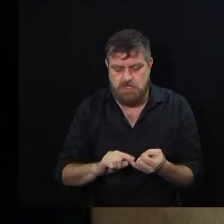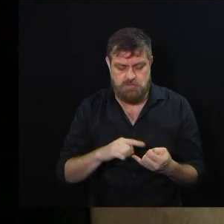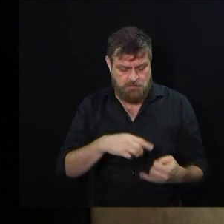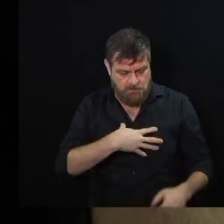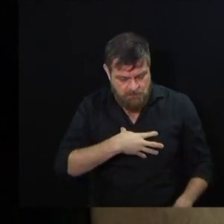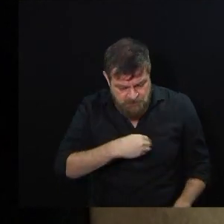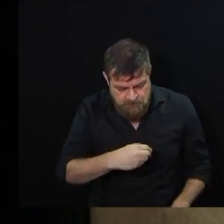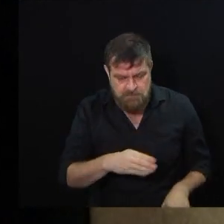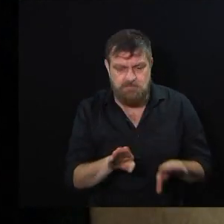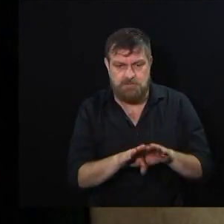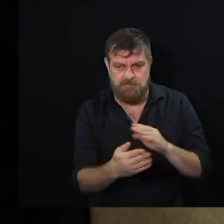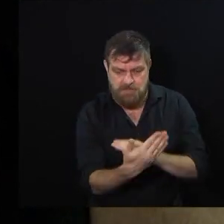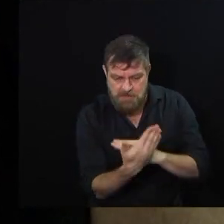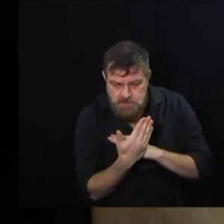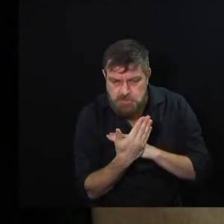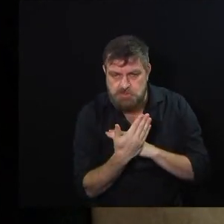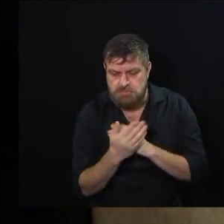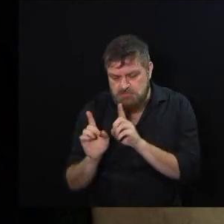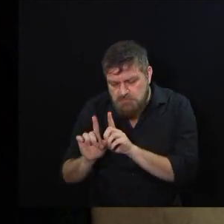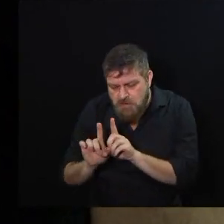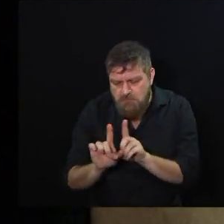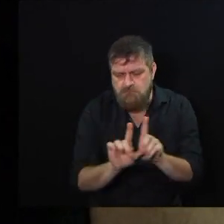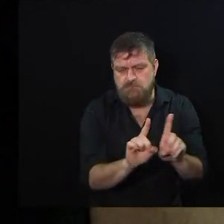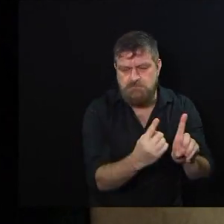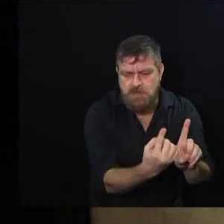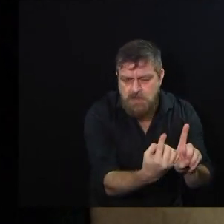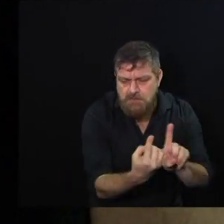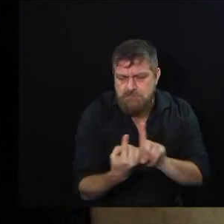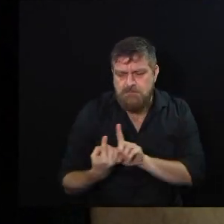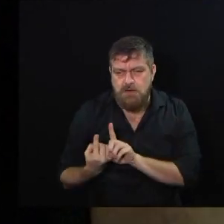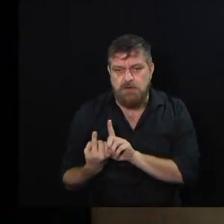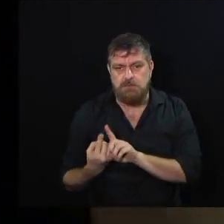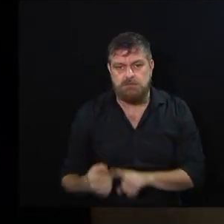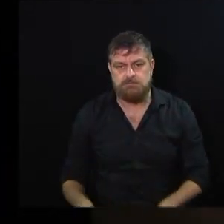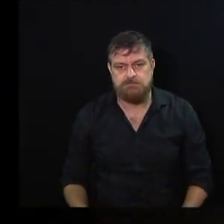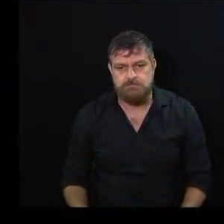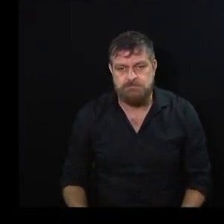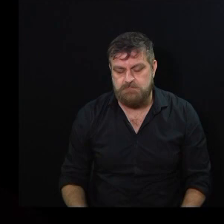e busca eu pra, na PUC, né? Quando eu preciso.